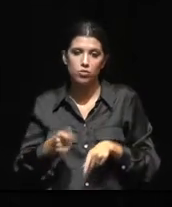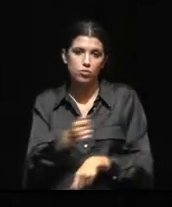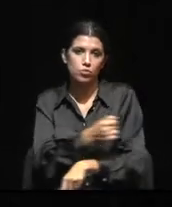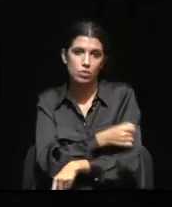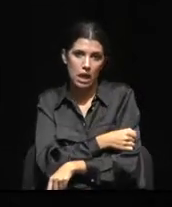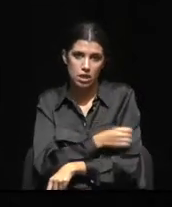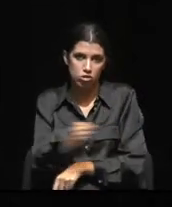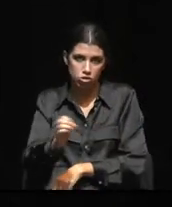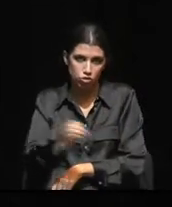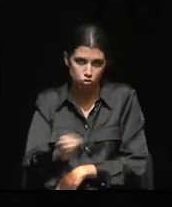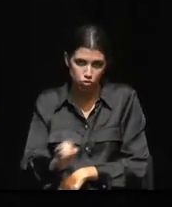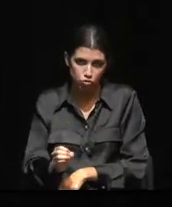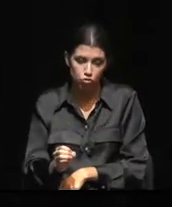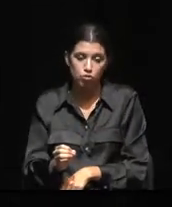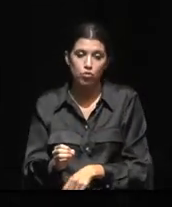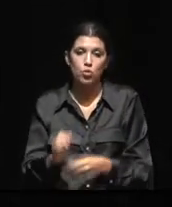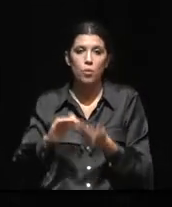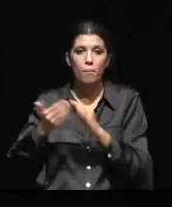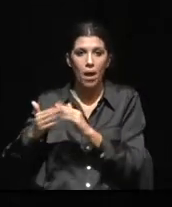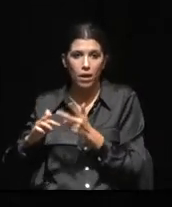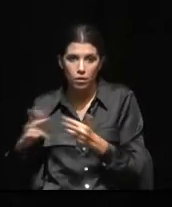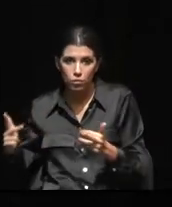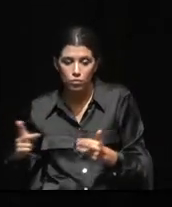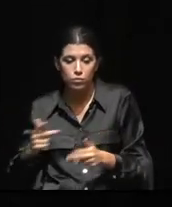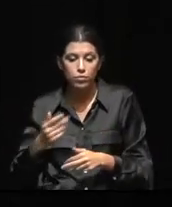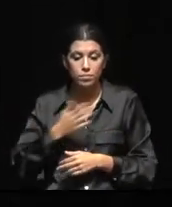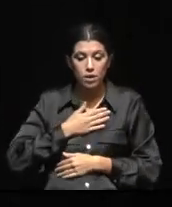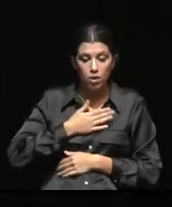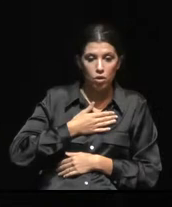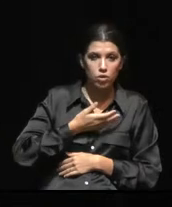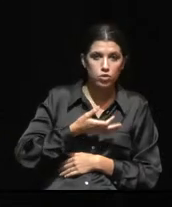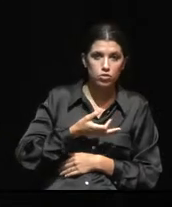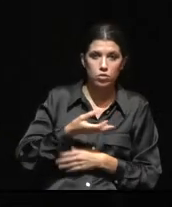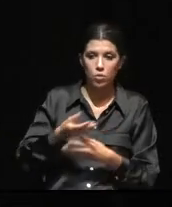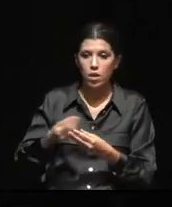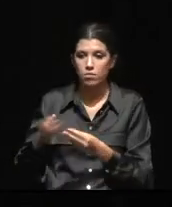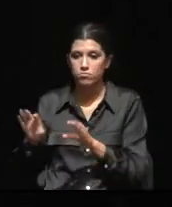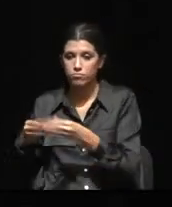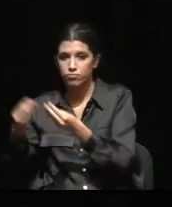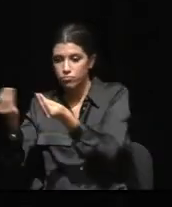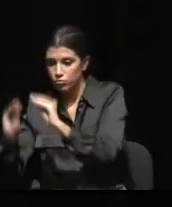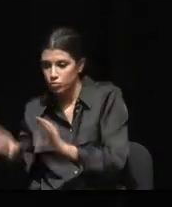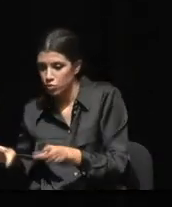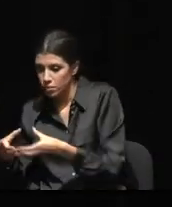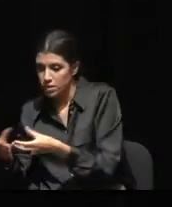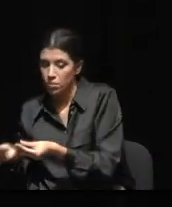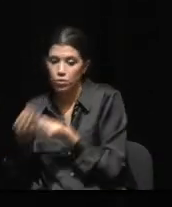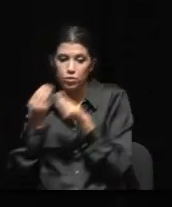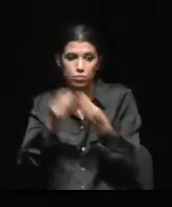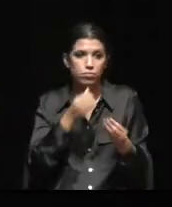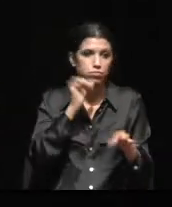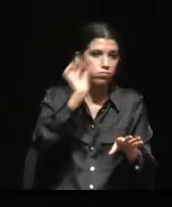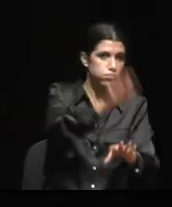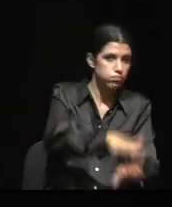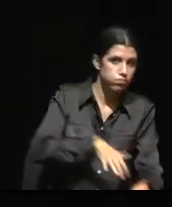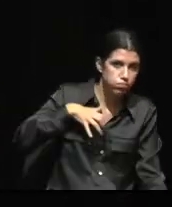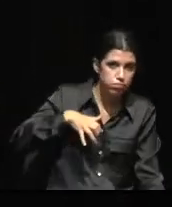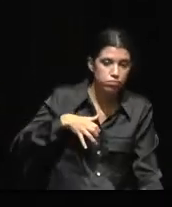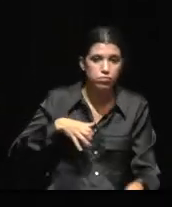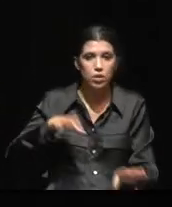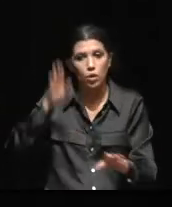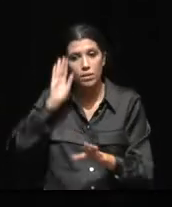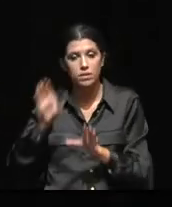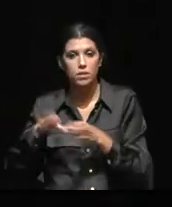ao PS para além disto que está a ser feito na comissão e que virá ao plenário no âmbito da recomendação da primeira